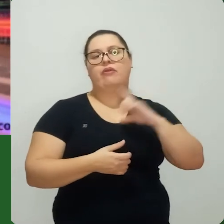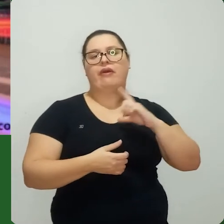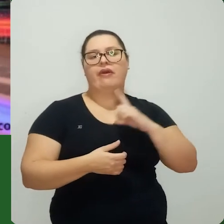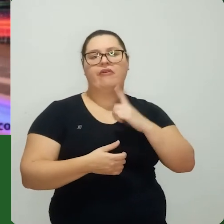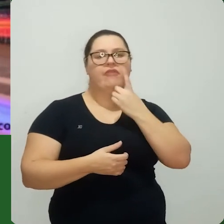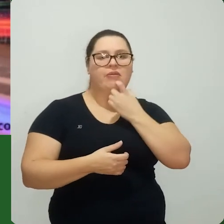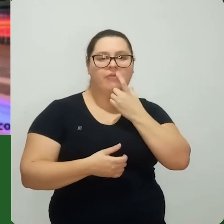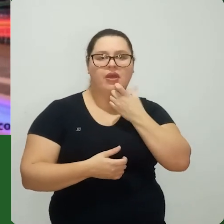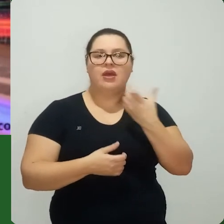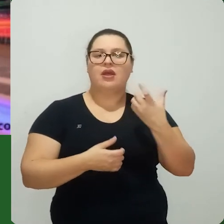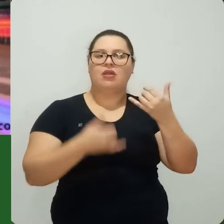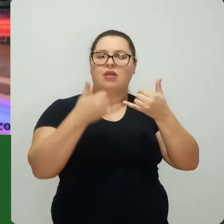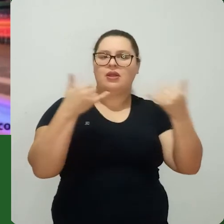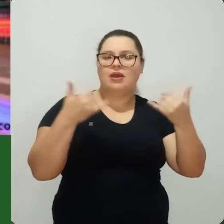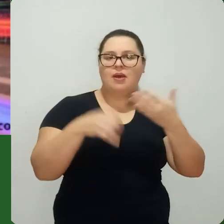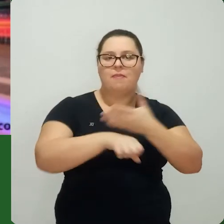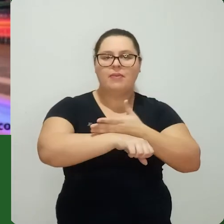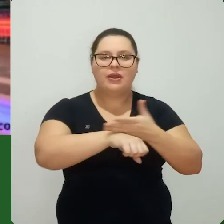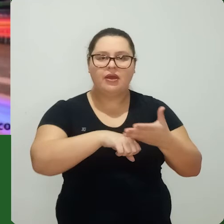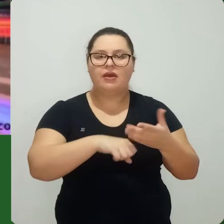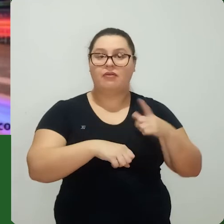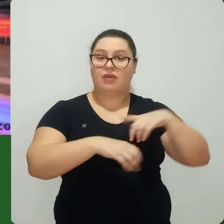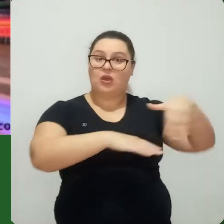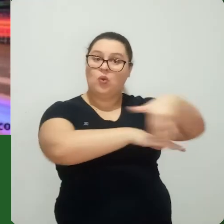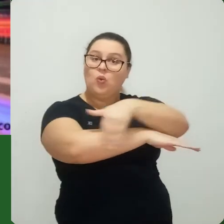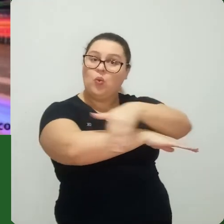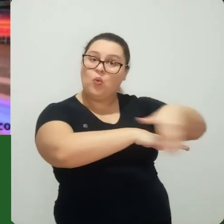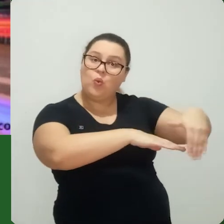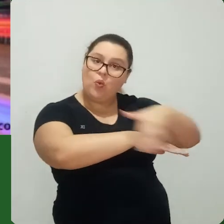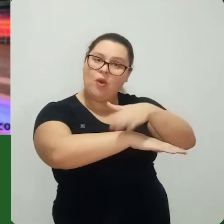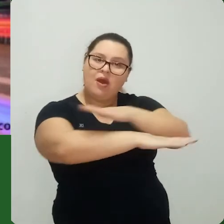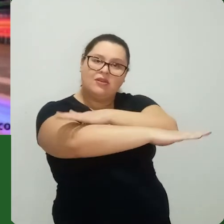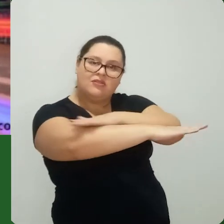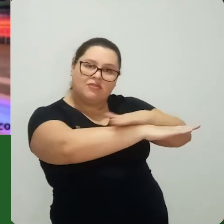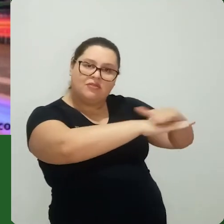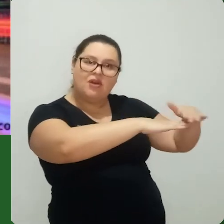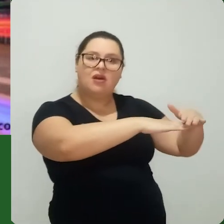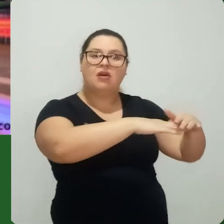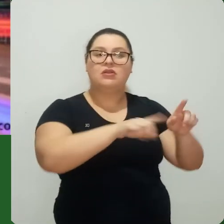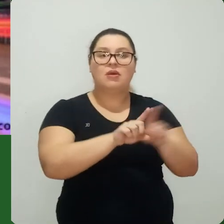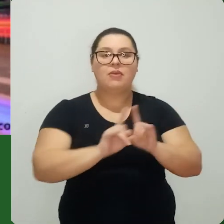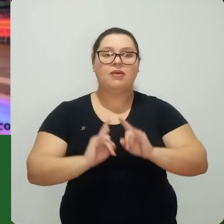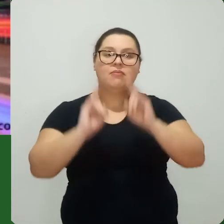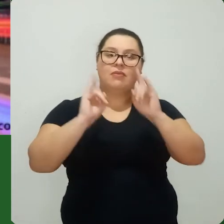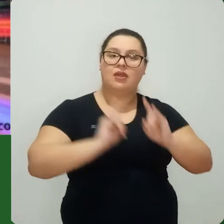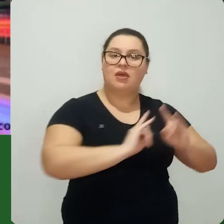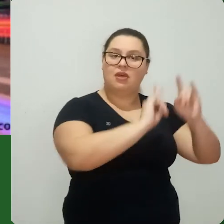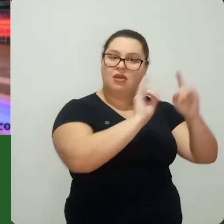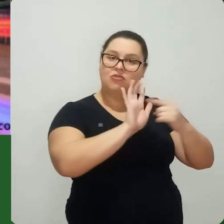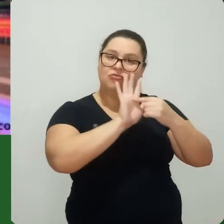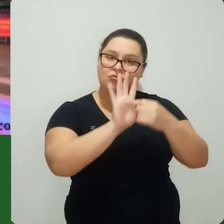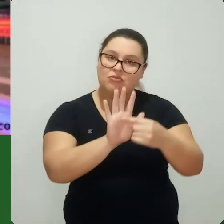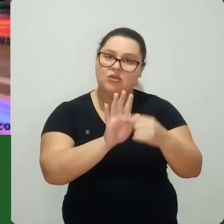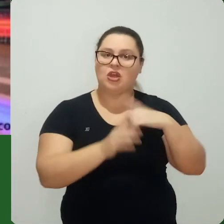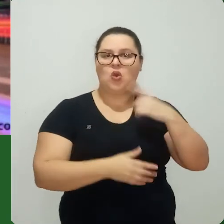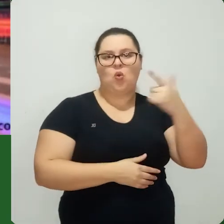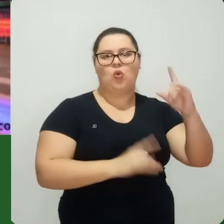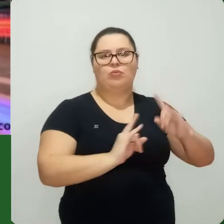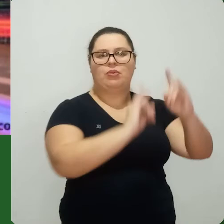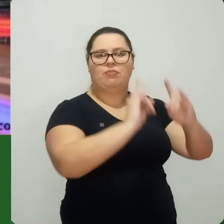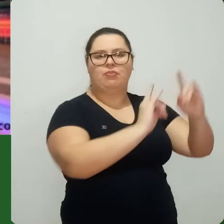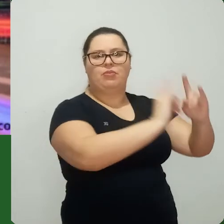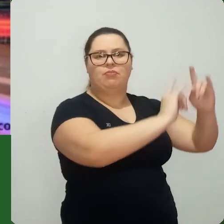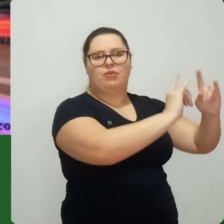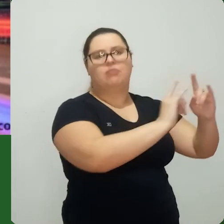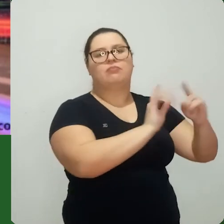vermelhas, tem linhas brancas, tem uma rua também, um asfalto, temos 2 prédios em destaque, tem outros prédios que